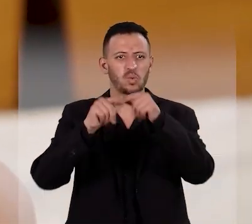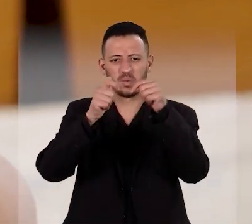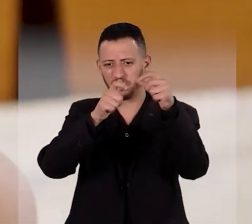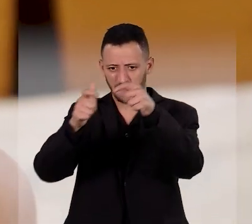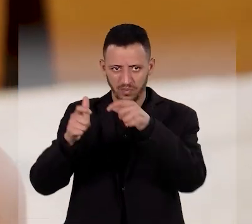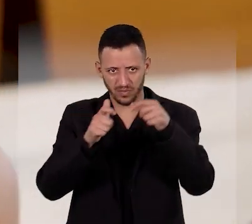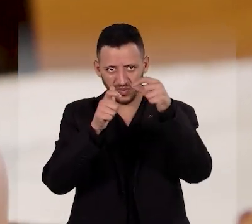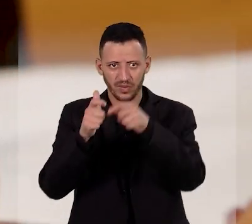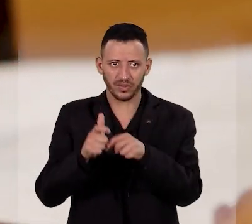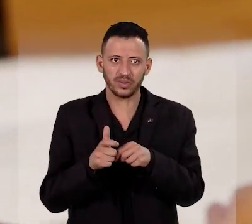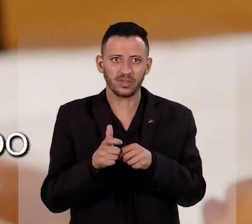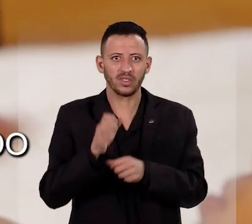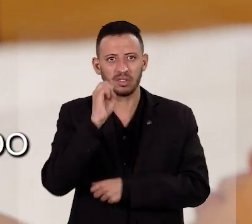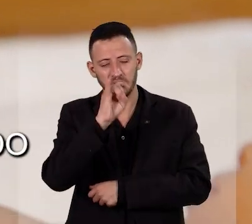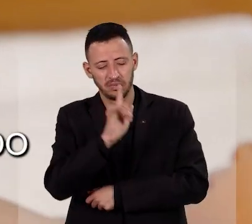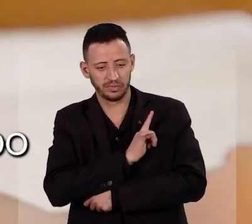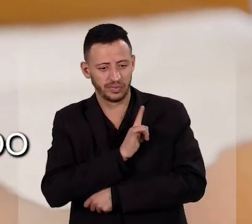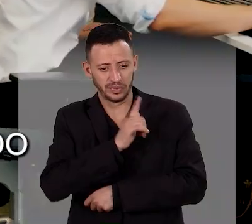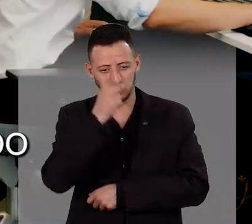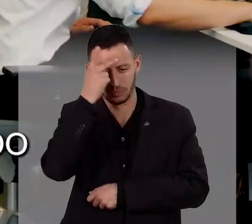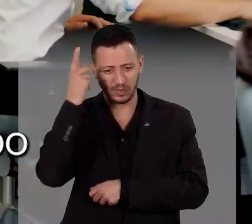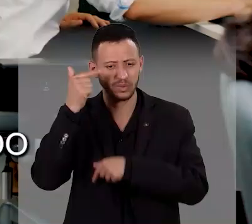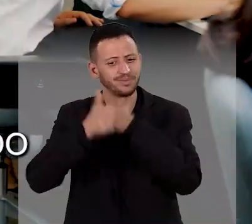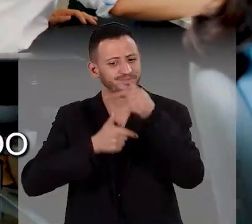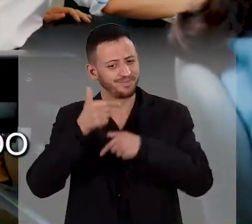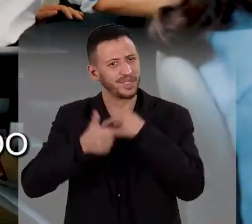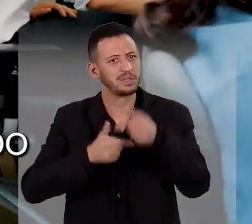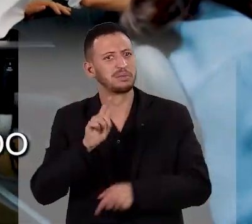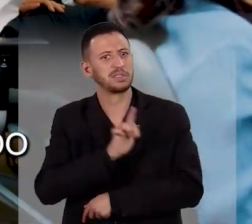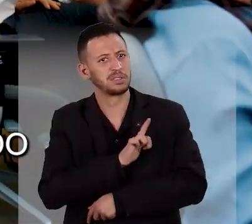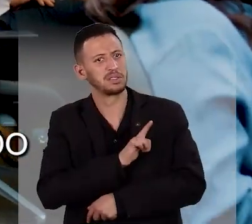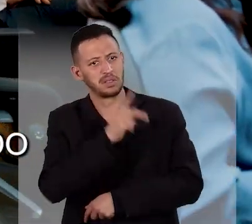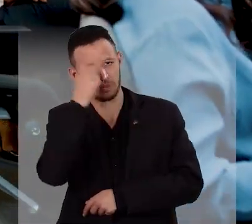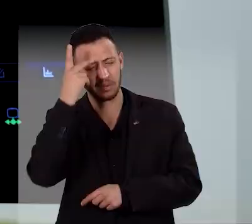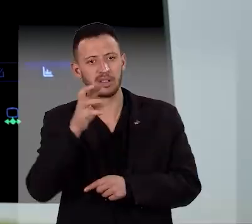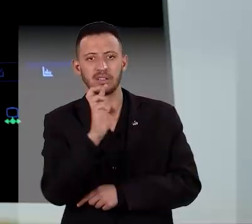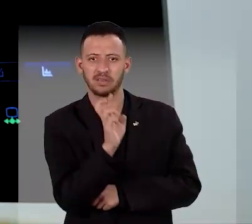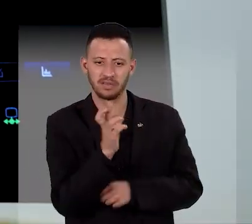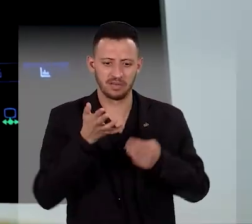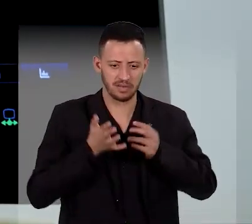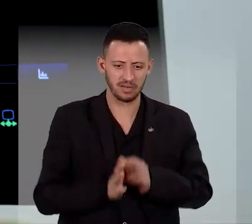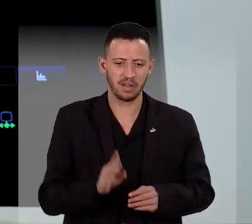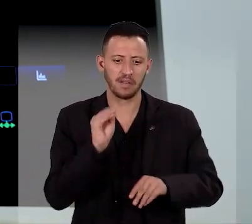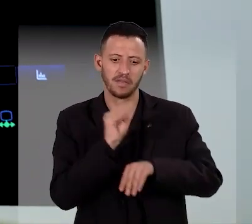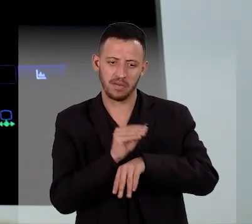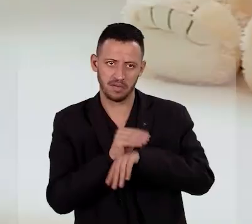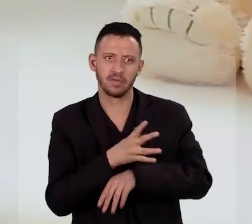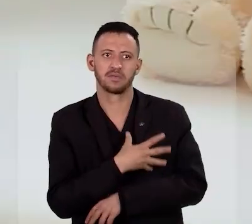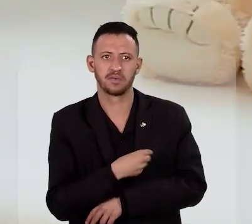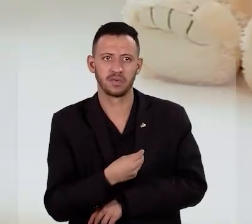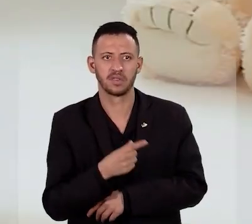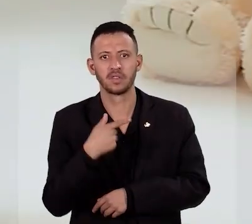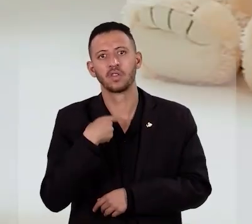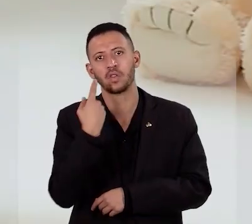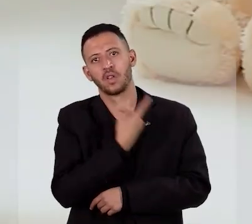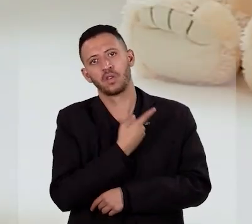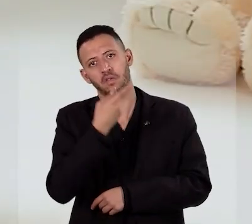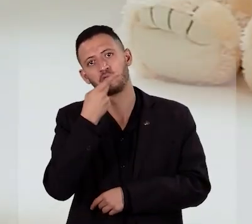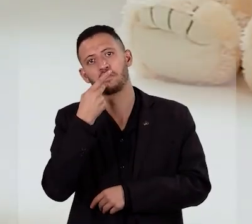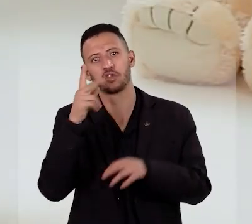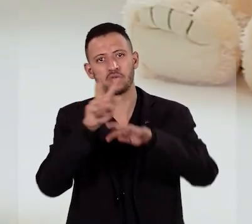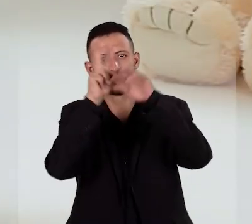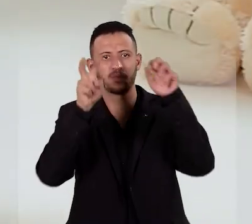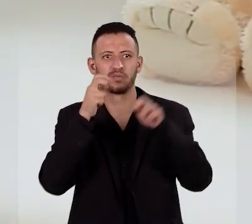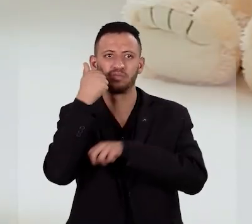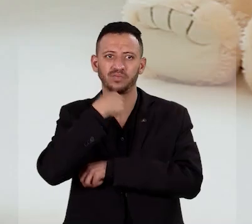Elas estão em toda parte. Afinal, se tem gente trabalhando, é porque houve alguém que gestou, pariu e amamentou.